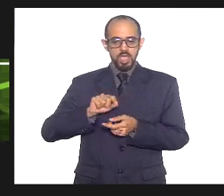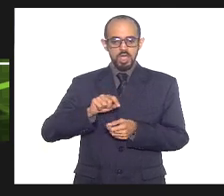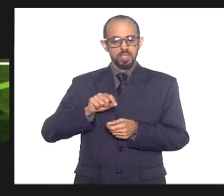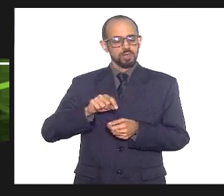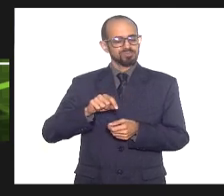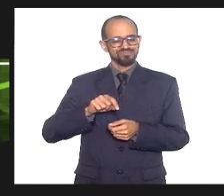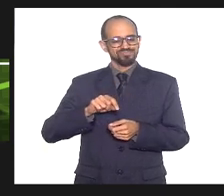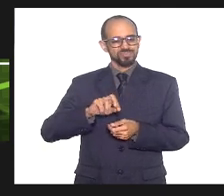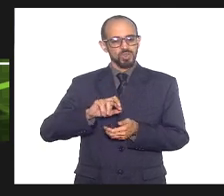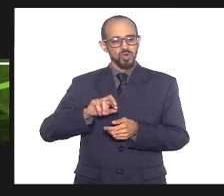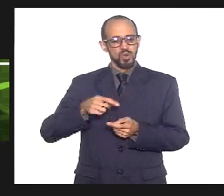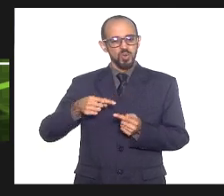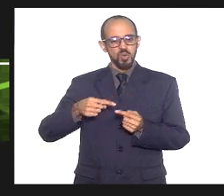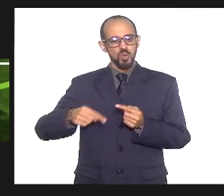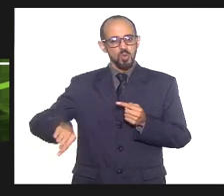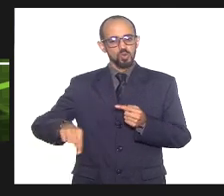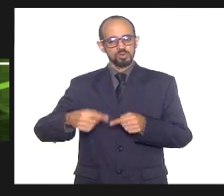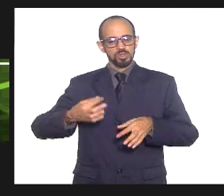injusta,